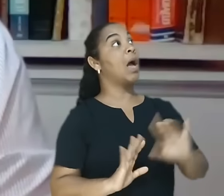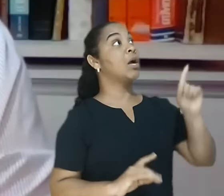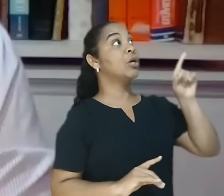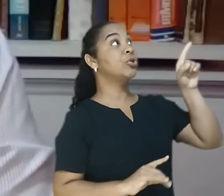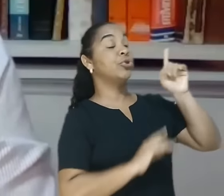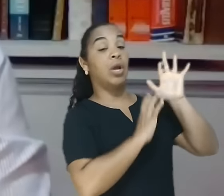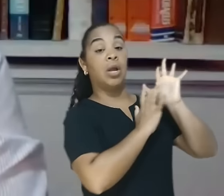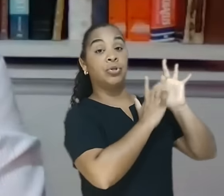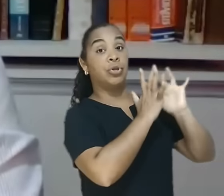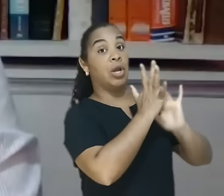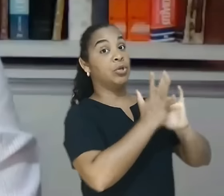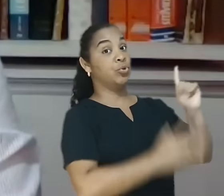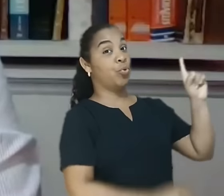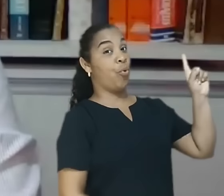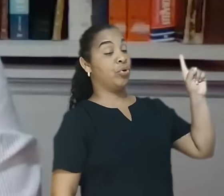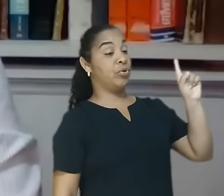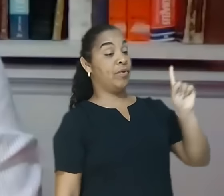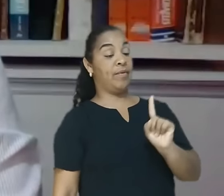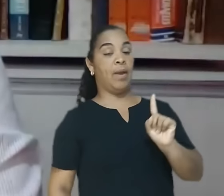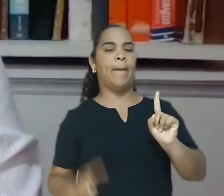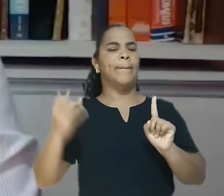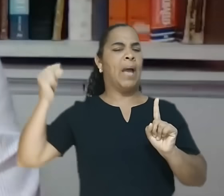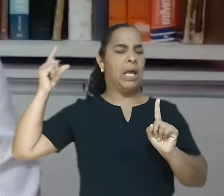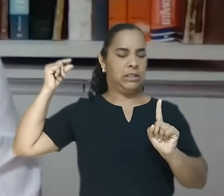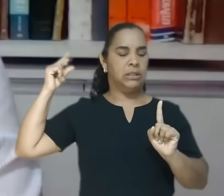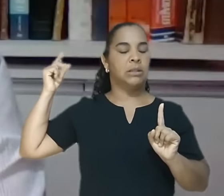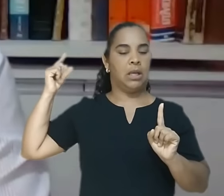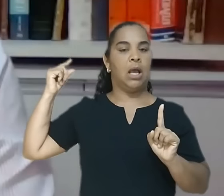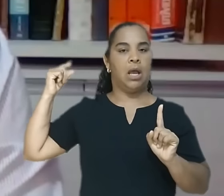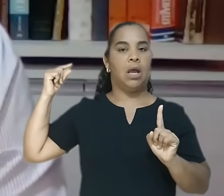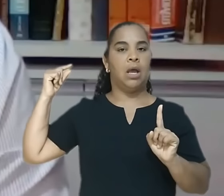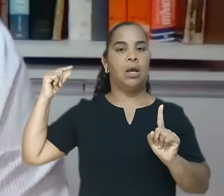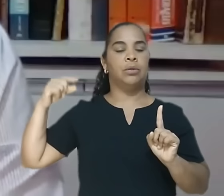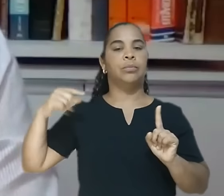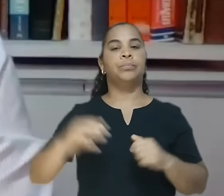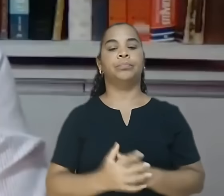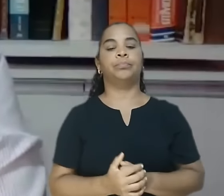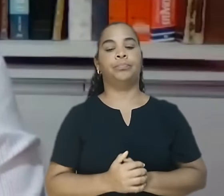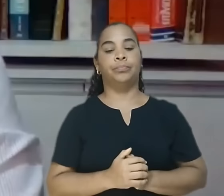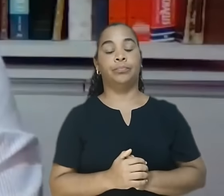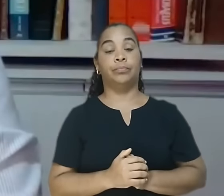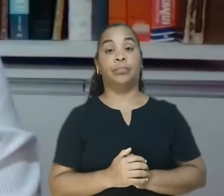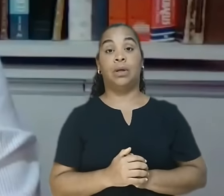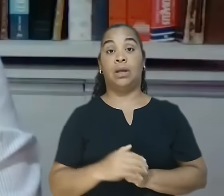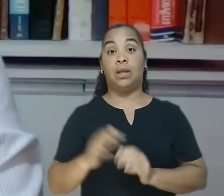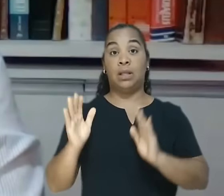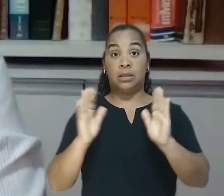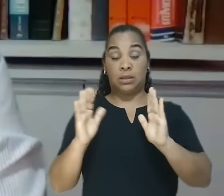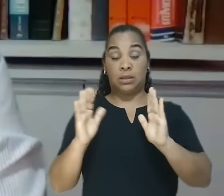No cenáculo Quando ele prometeu O consolador Ali naquele ambiente Que sempre